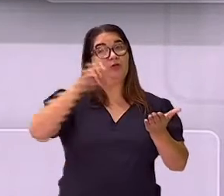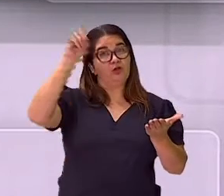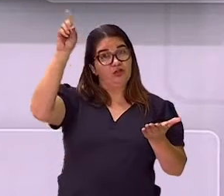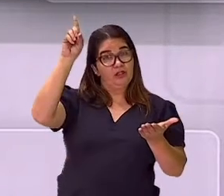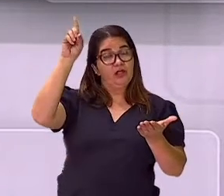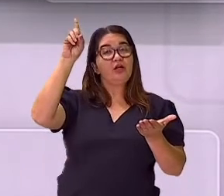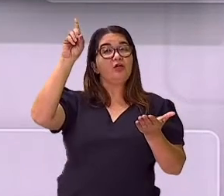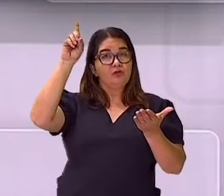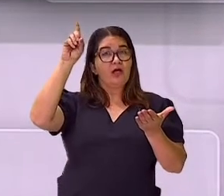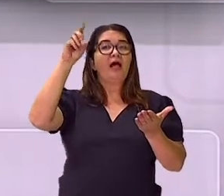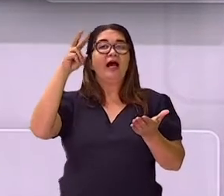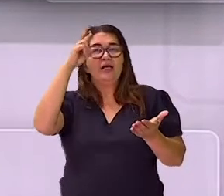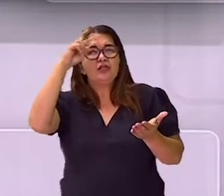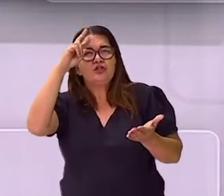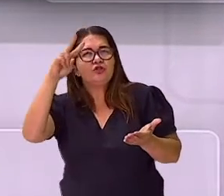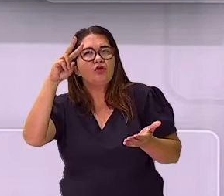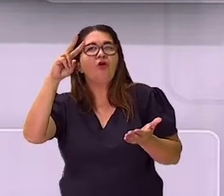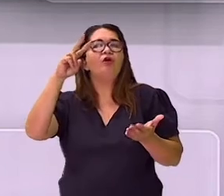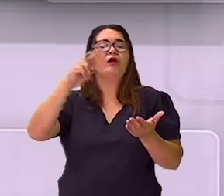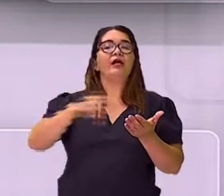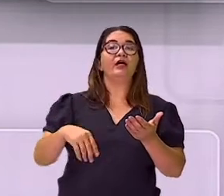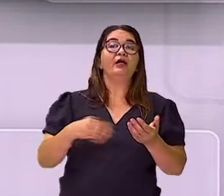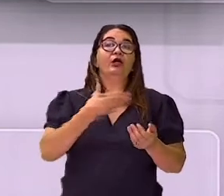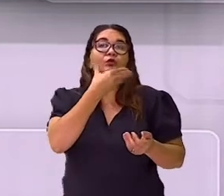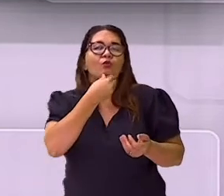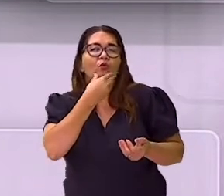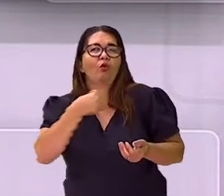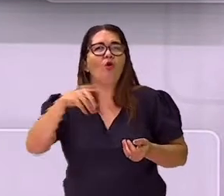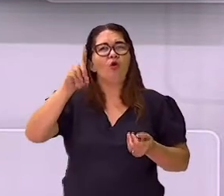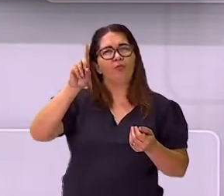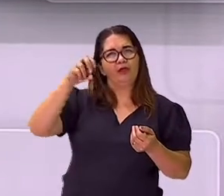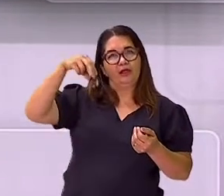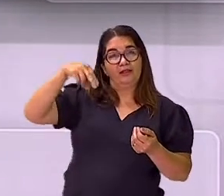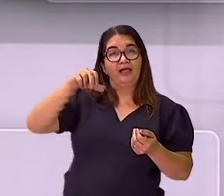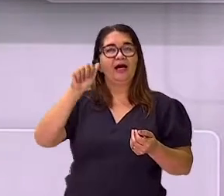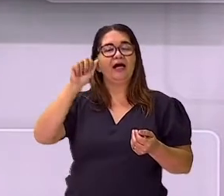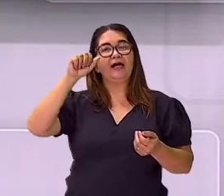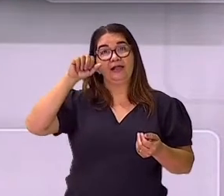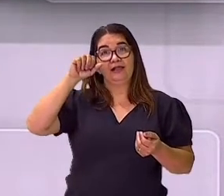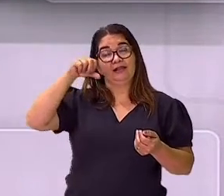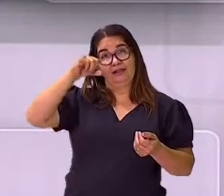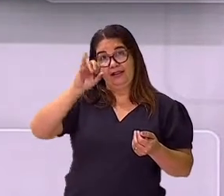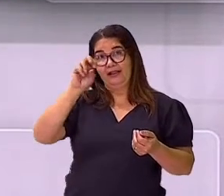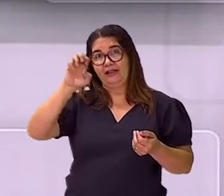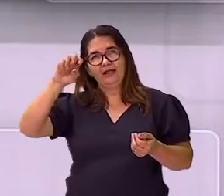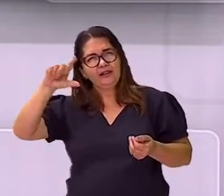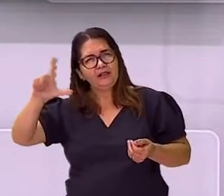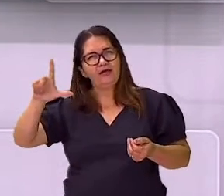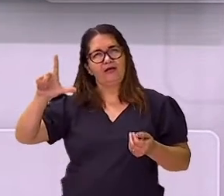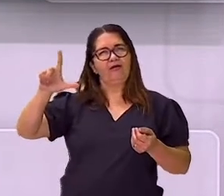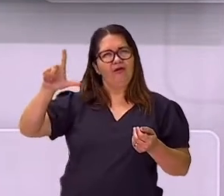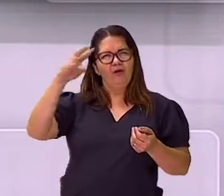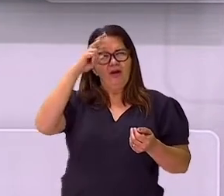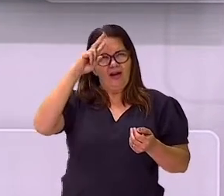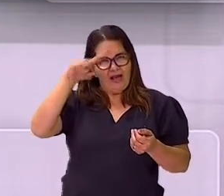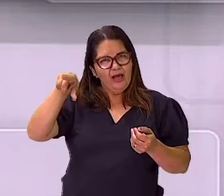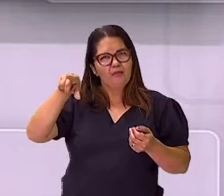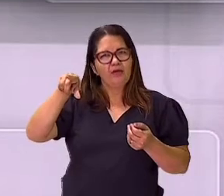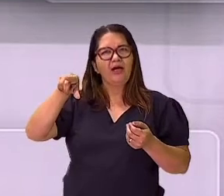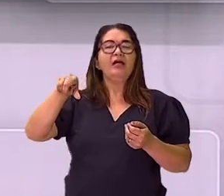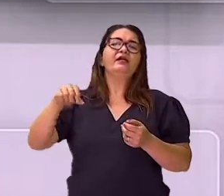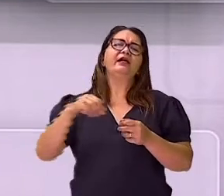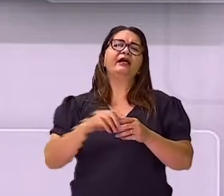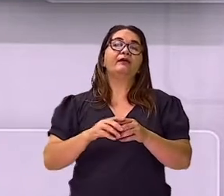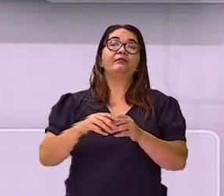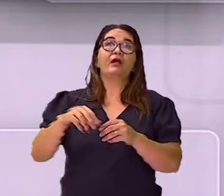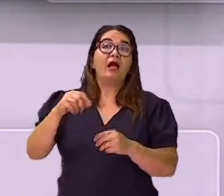os persas, enquanto Daniel estava crescendo perante aos olhos do rei, ele também tinha uma